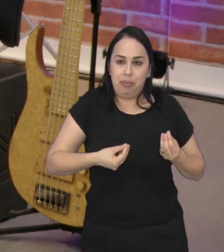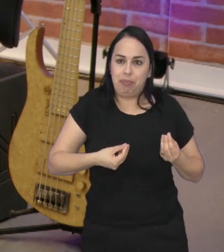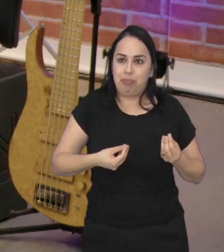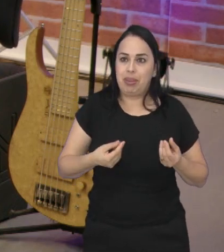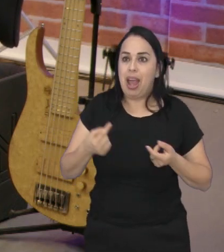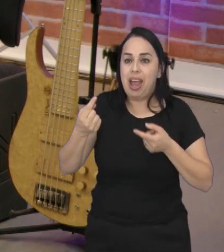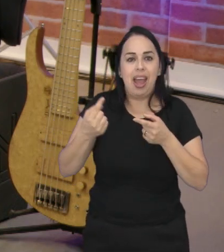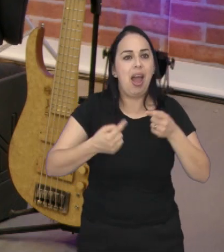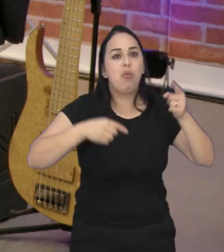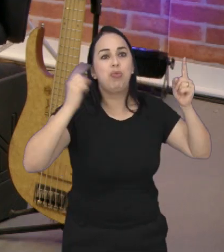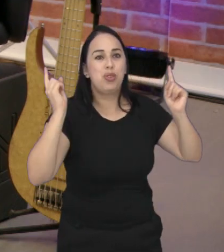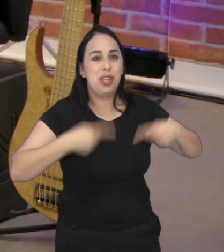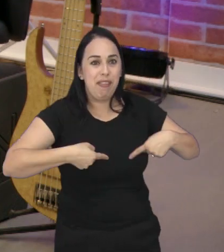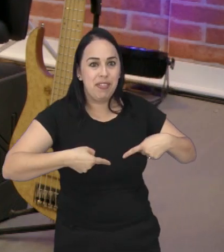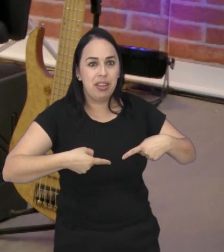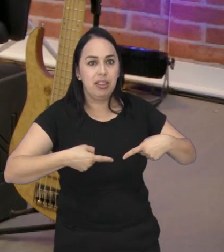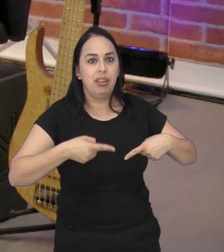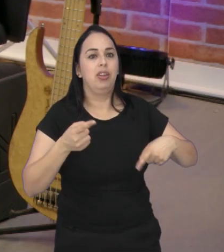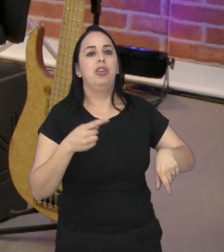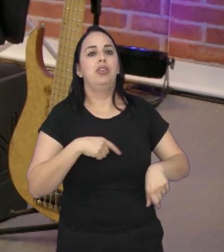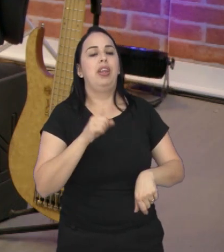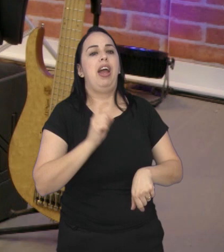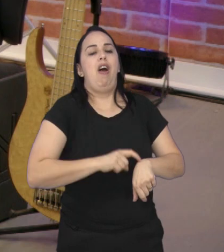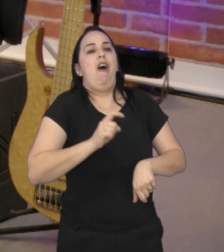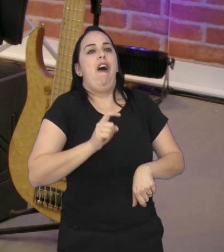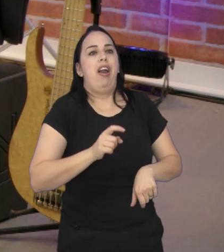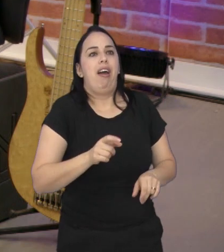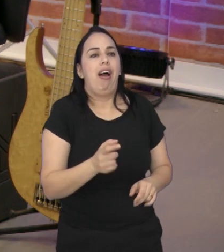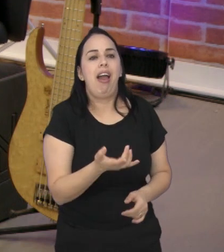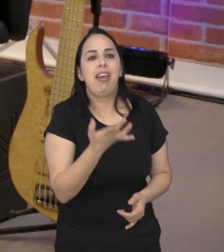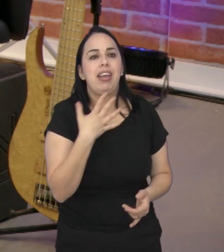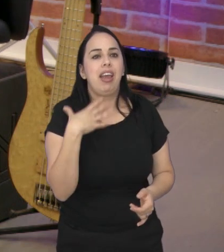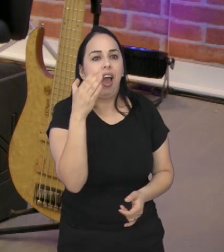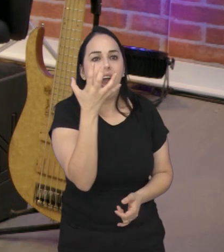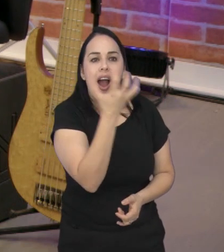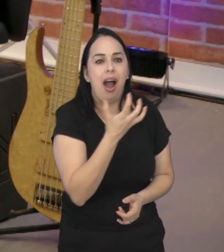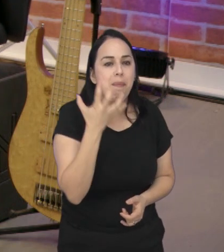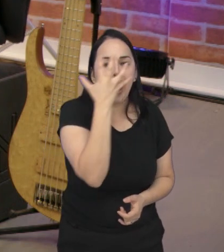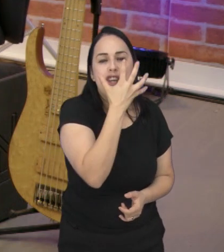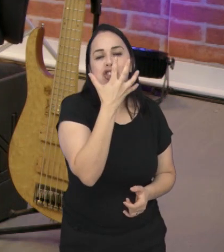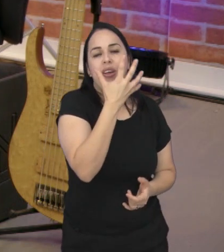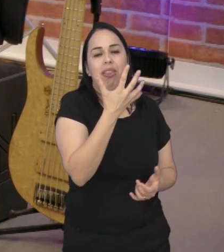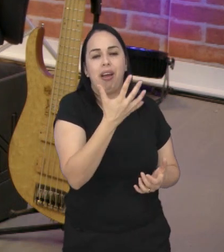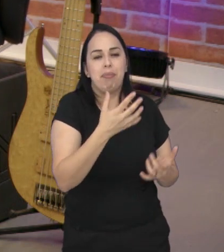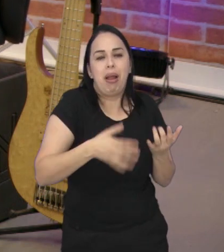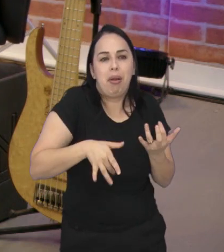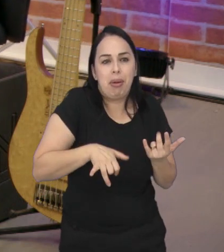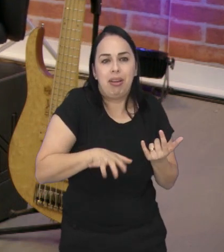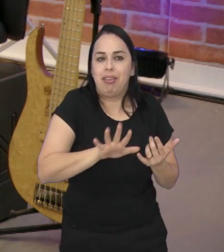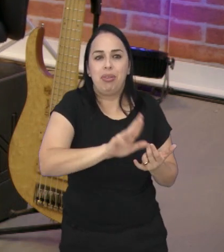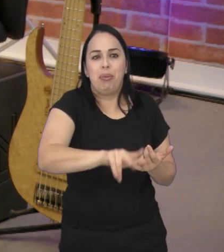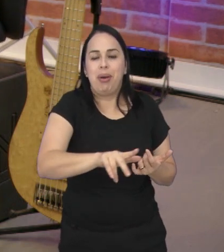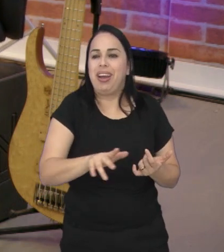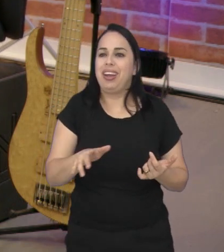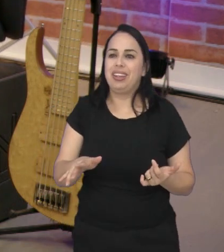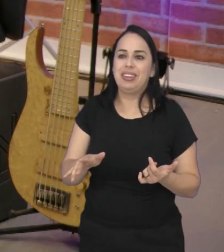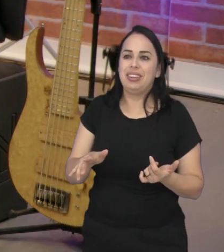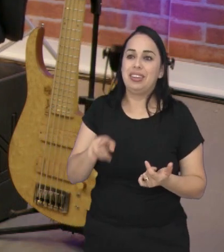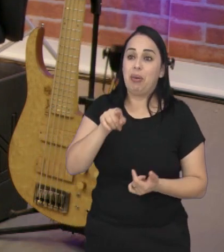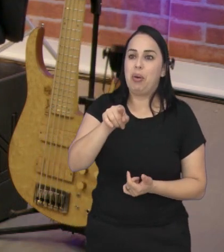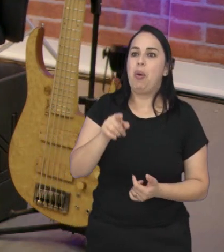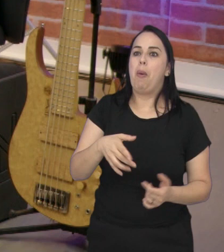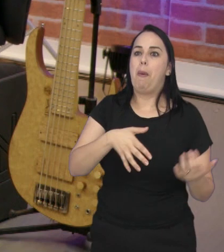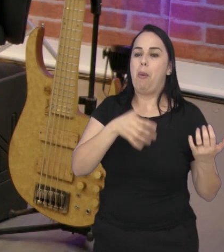13 anos de Caraca, idade. foi nesse desafio. Então você não migrou não baixo teve estudo, por vontade própria, não teve estudo, assim. Foi, cara, toma, ele vai casar, precisamos